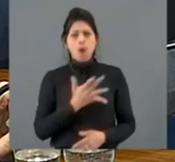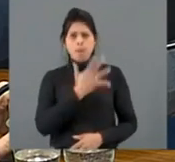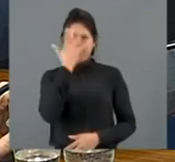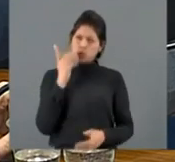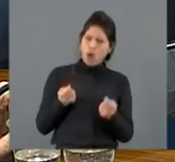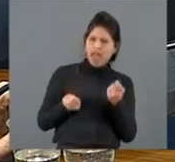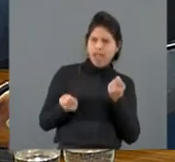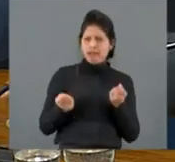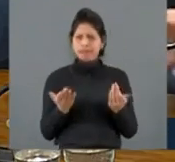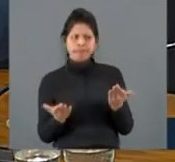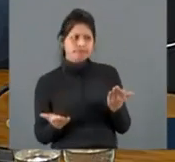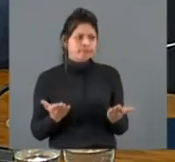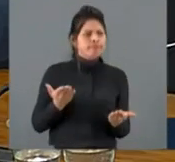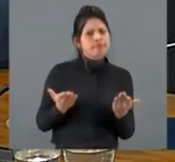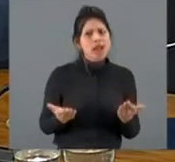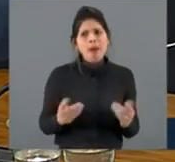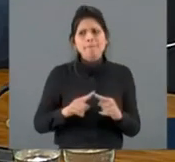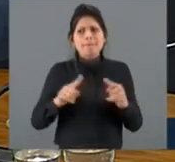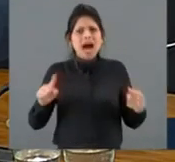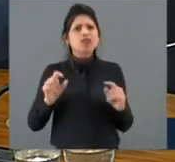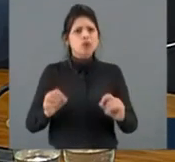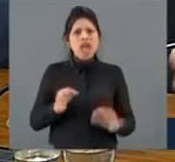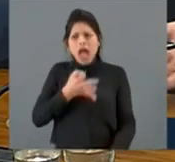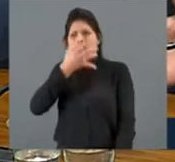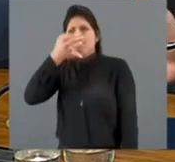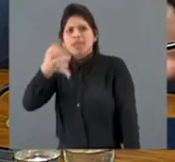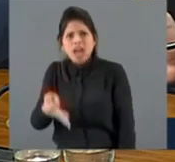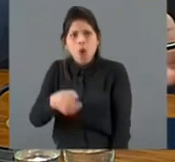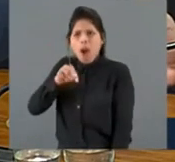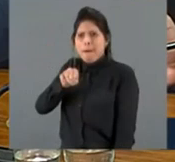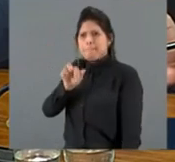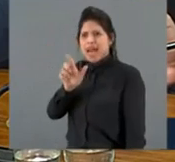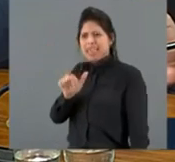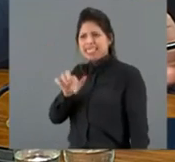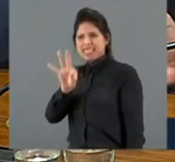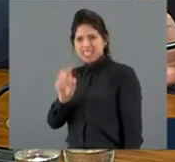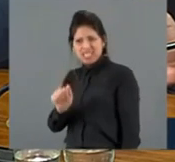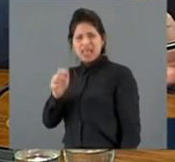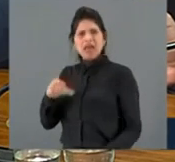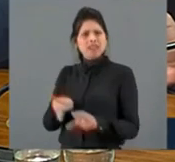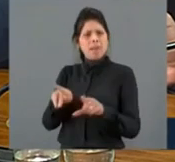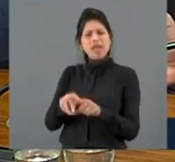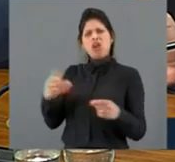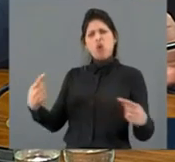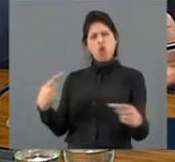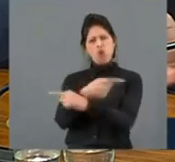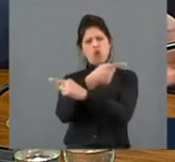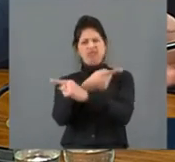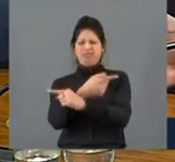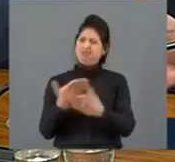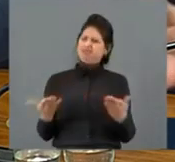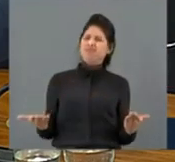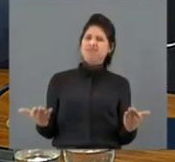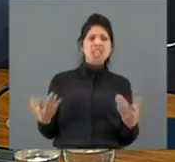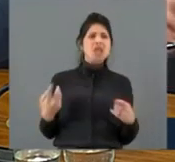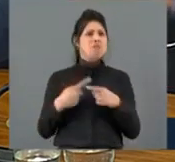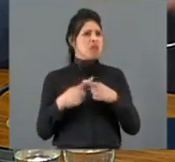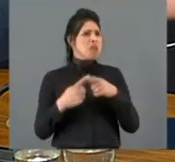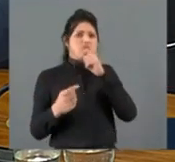equilibrada. A ideologia marxista, ela pressupõe a eliminação do adversário. Ela não